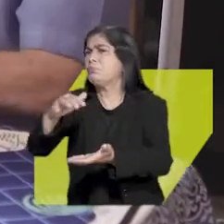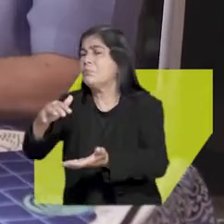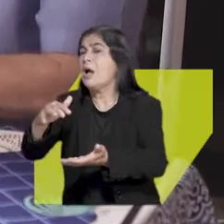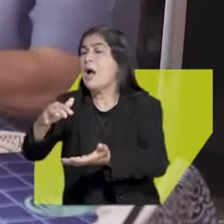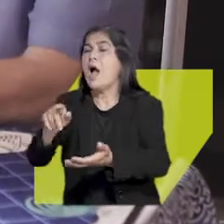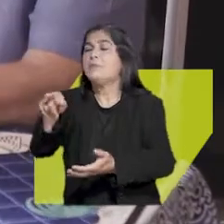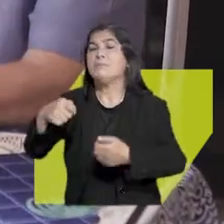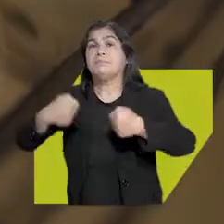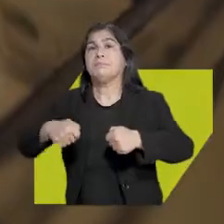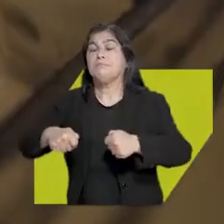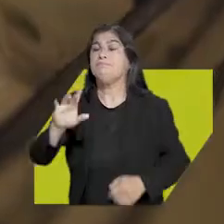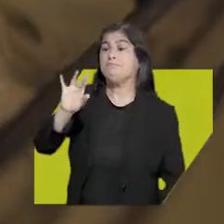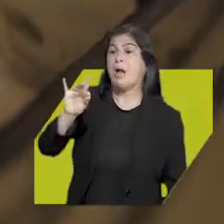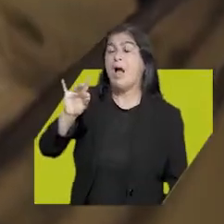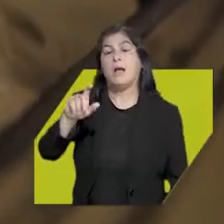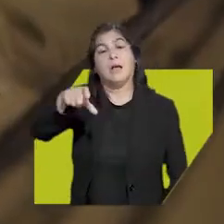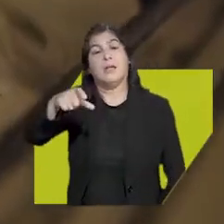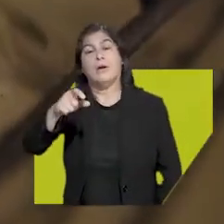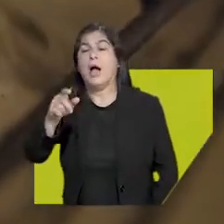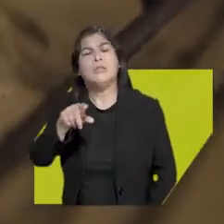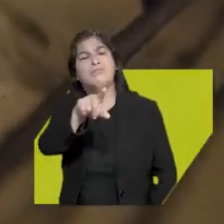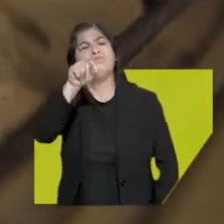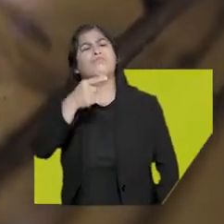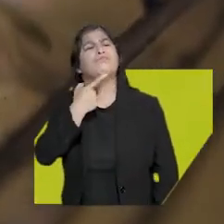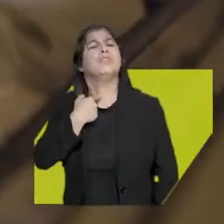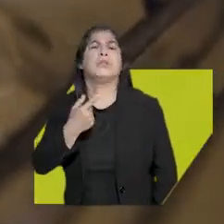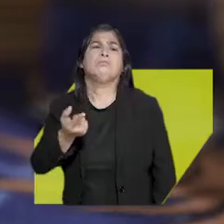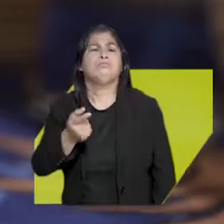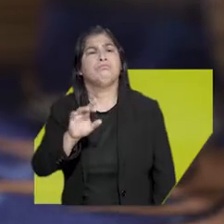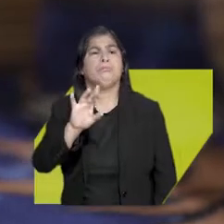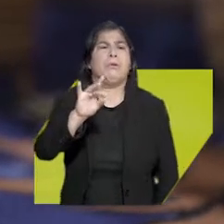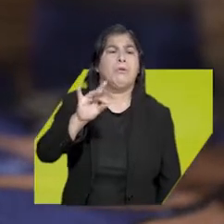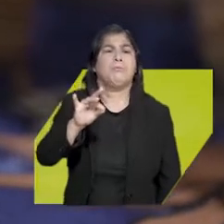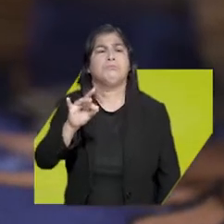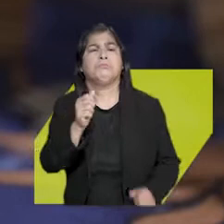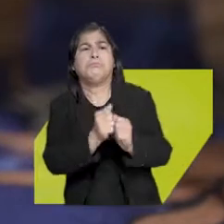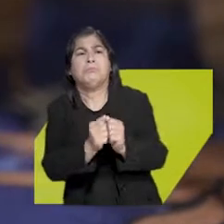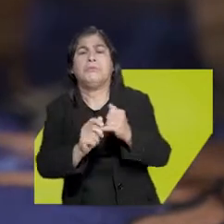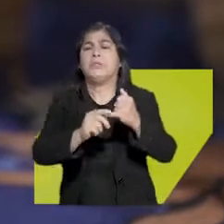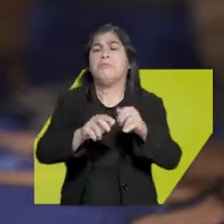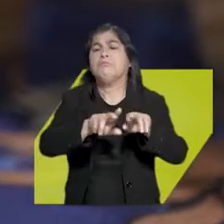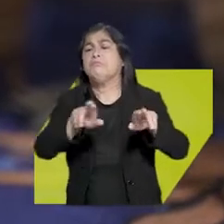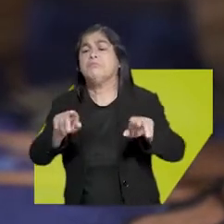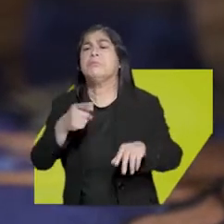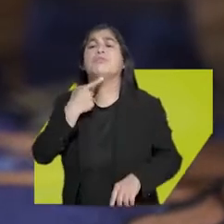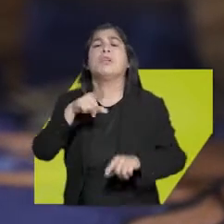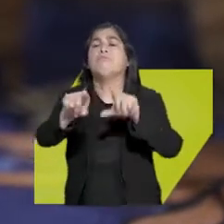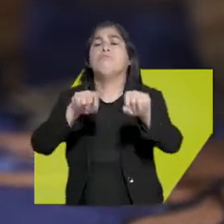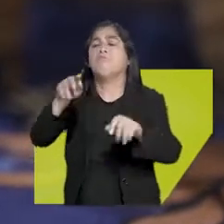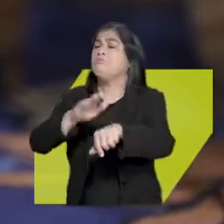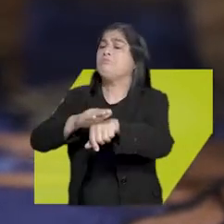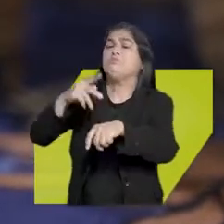em casa, você precisa de óleo. Com o cartão, você é que vai decidir se é óleo, se é feijão, se é arroz. Como é que vocês fazem? Compra o